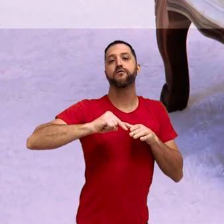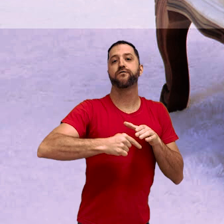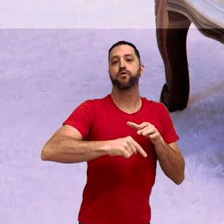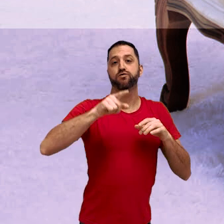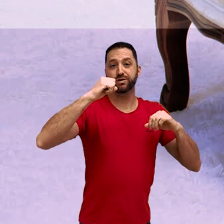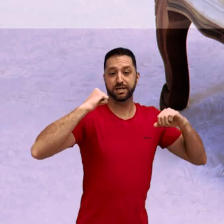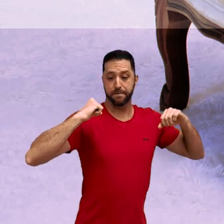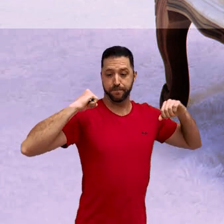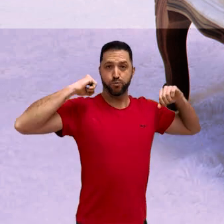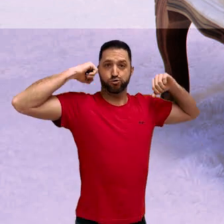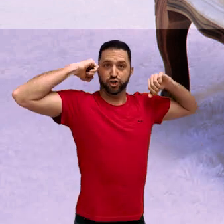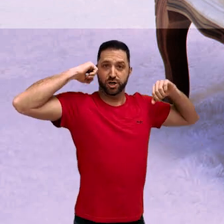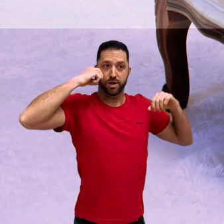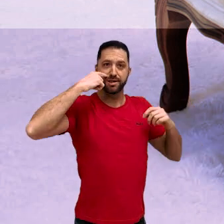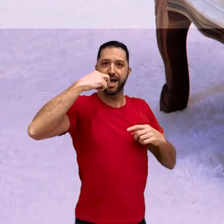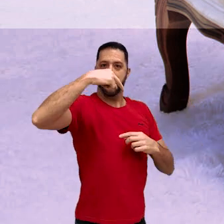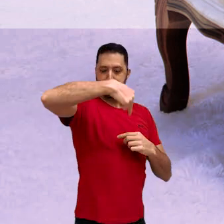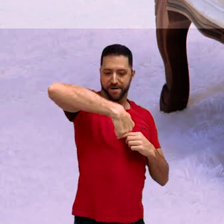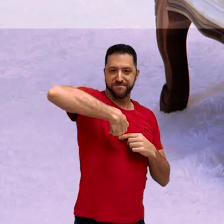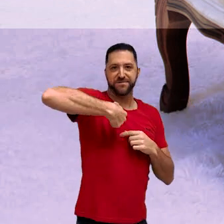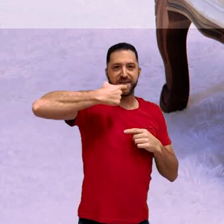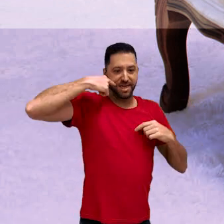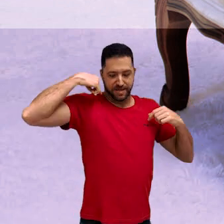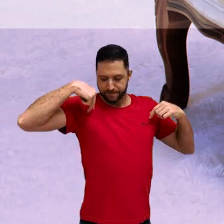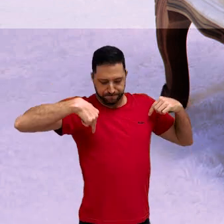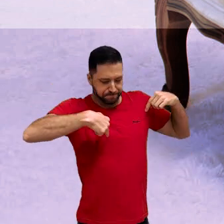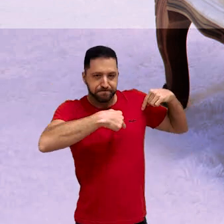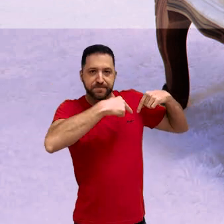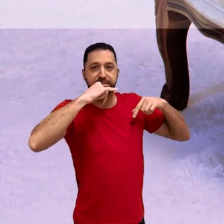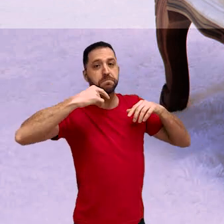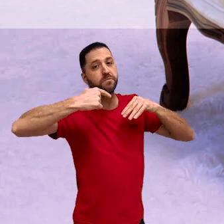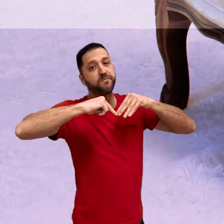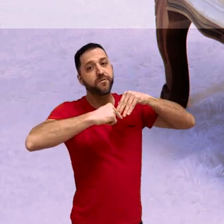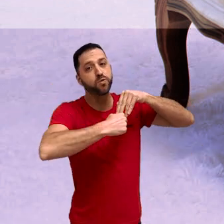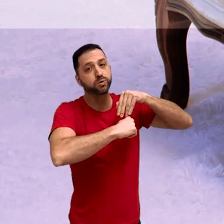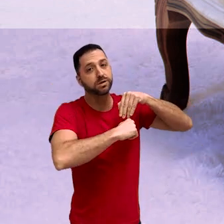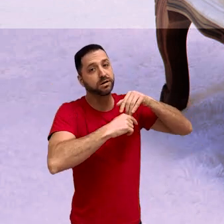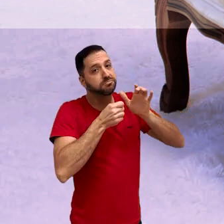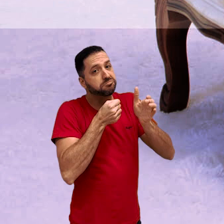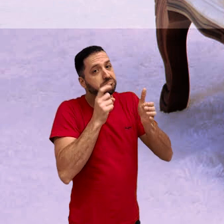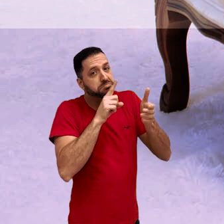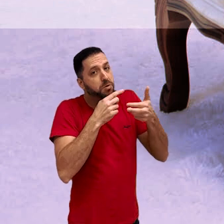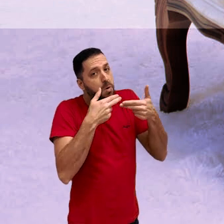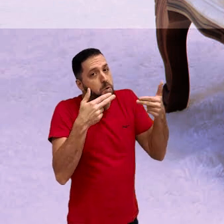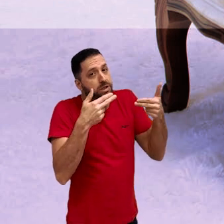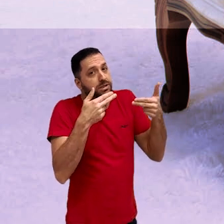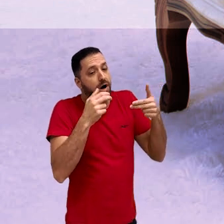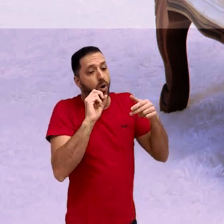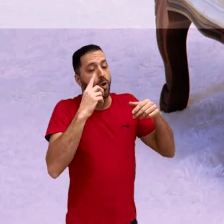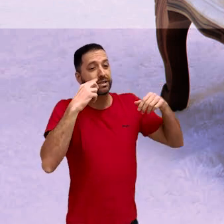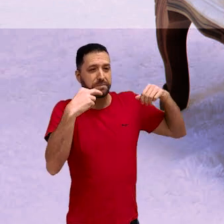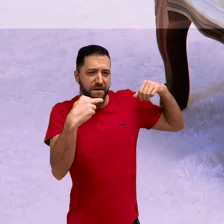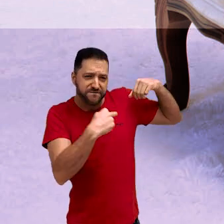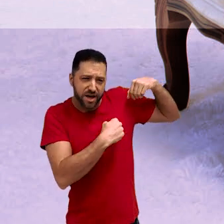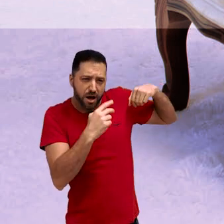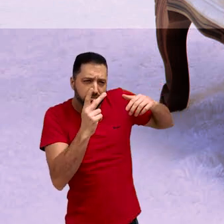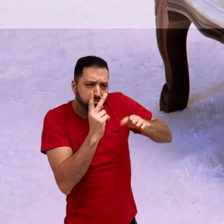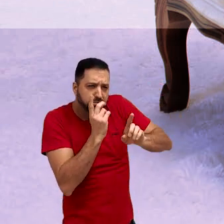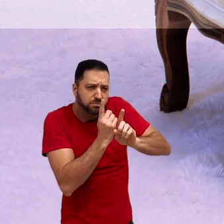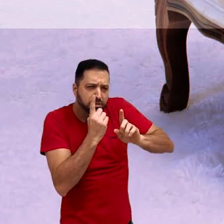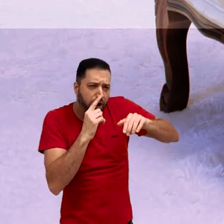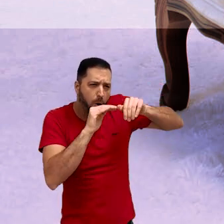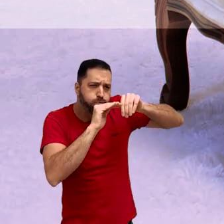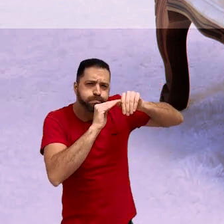alguma lesão profunda, você tem uma retração da sua pele. Ou uma lesão mais superficial, ou de maior volume, você